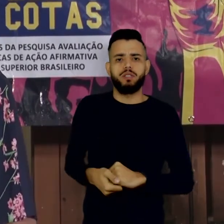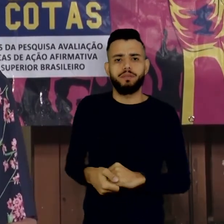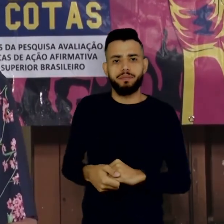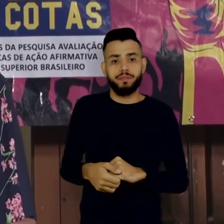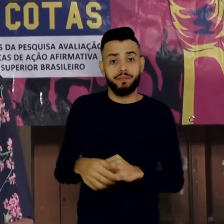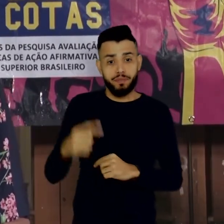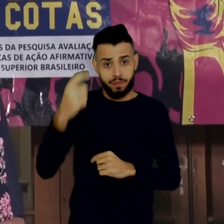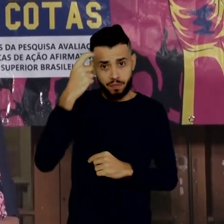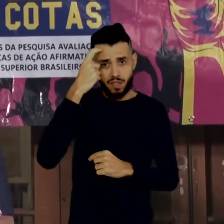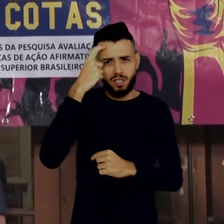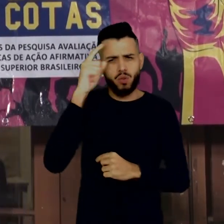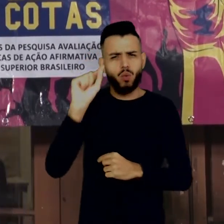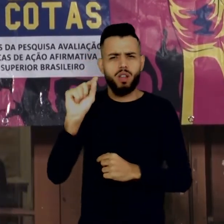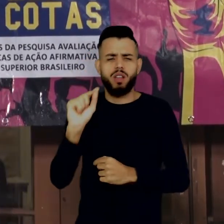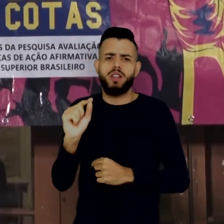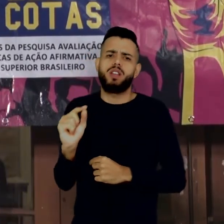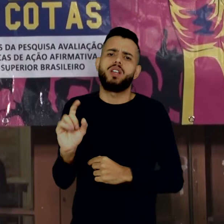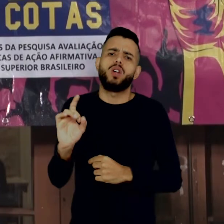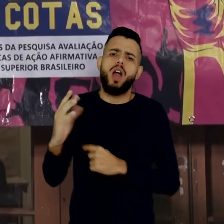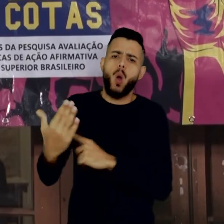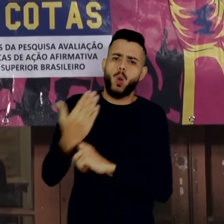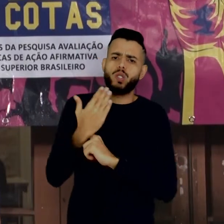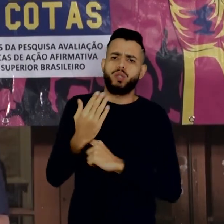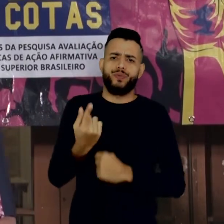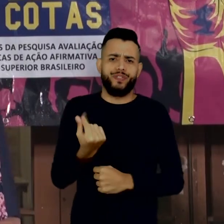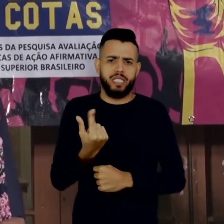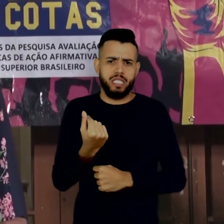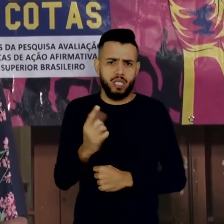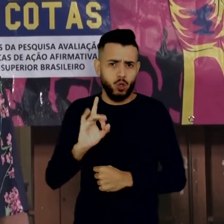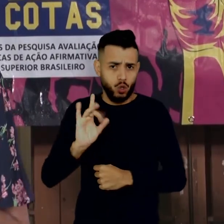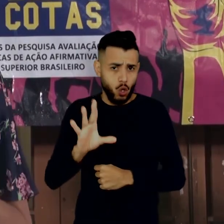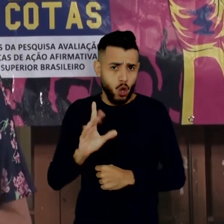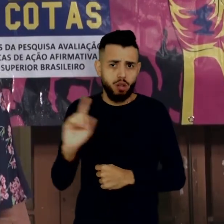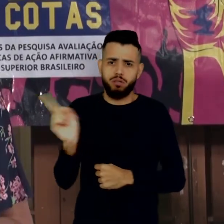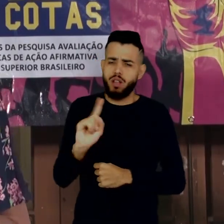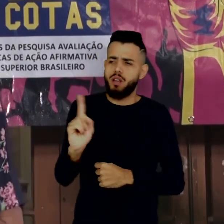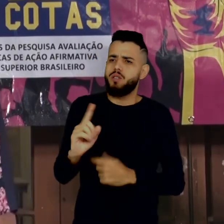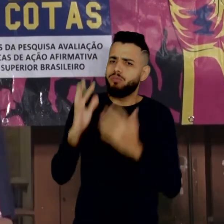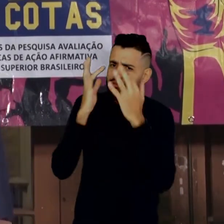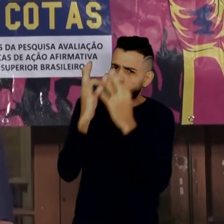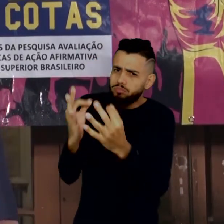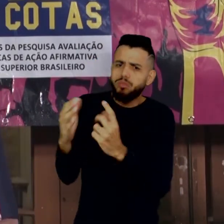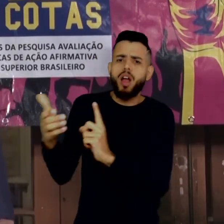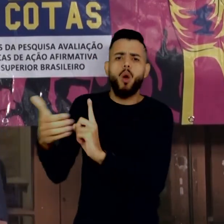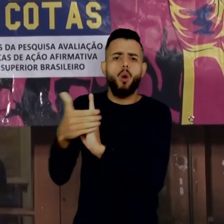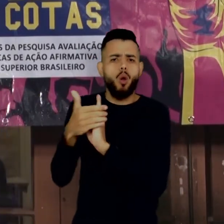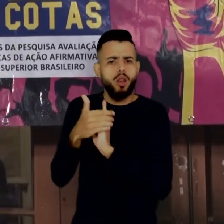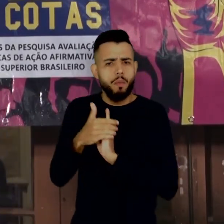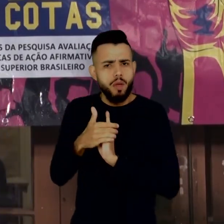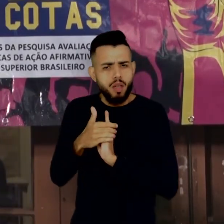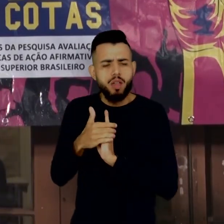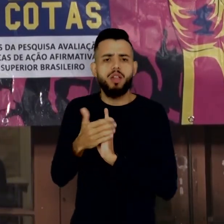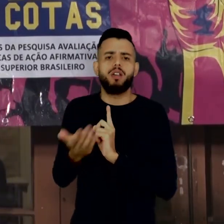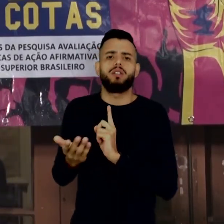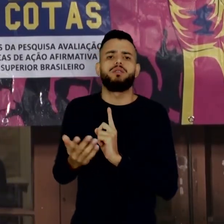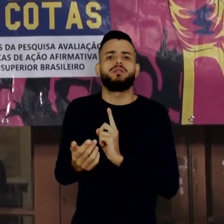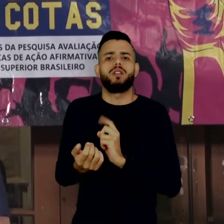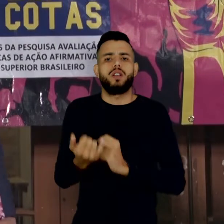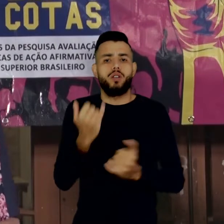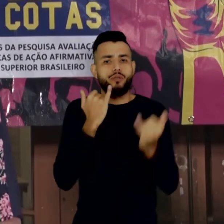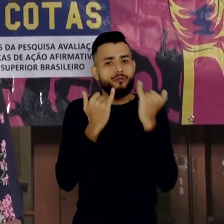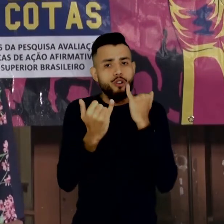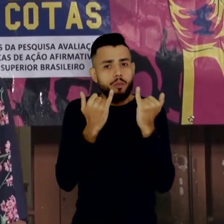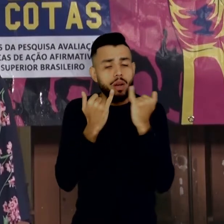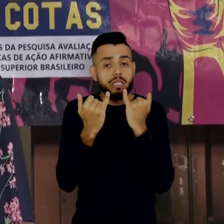pensando não só o auxílio financeiro, mas também a escuta, o acolhimento, a